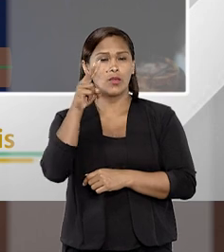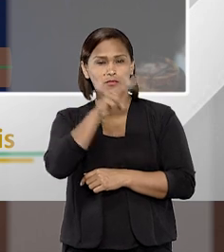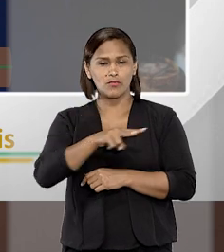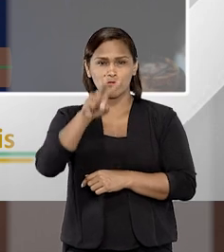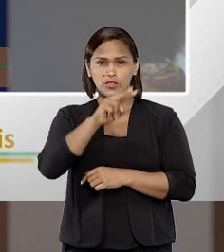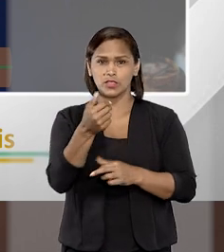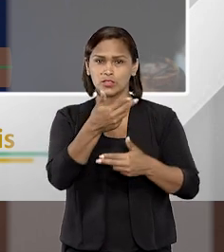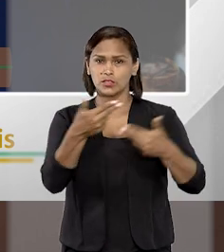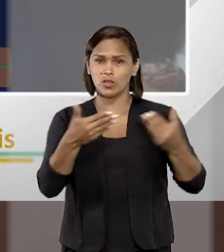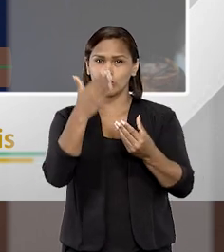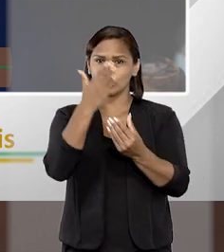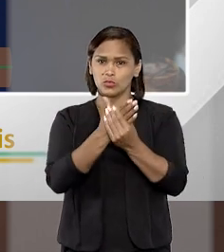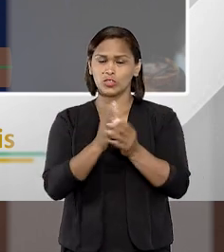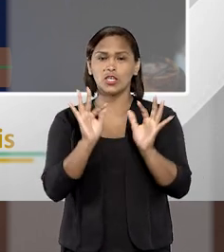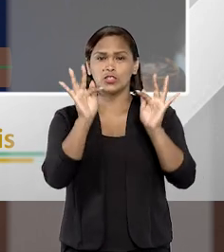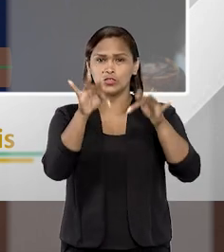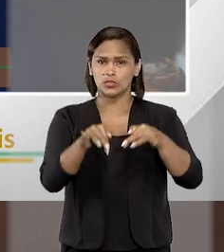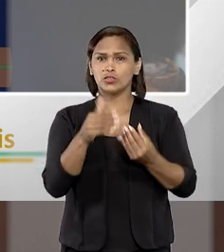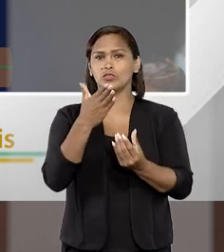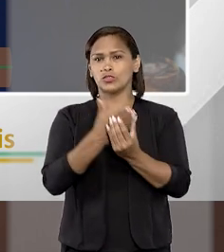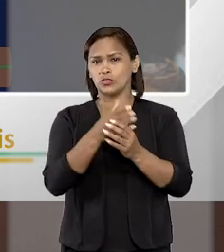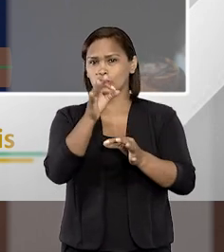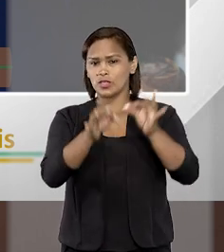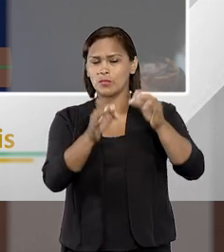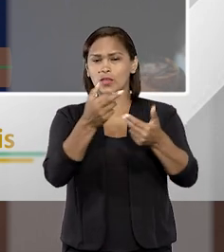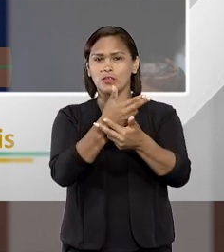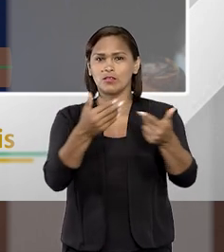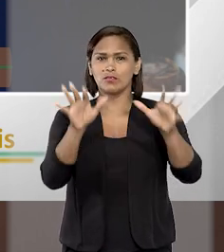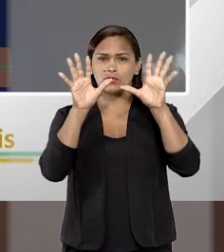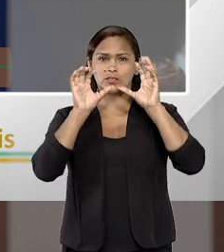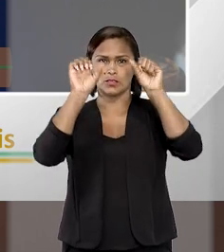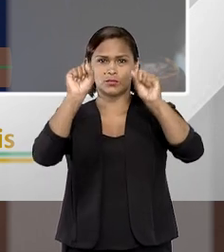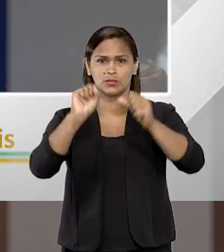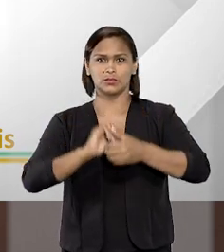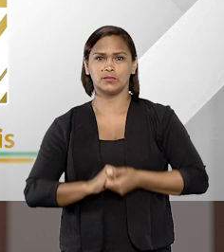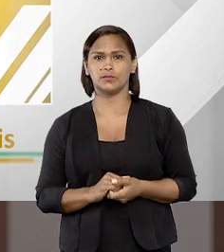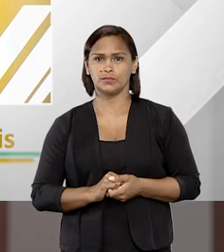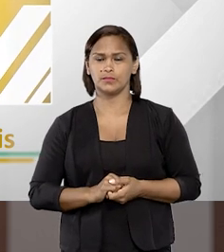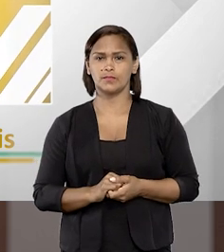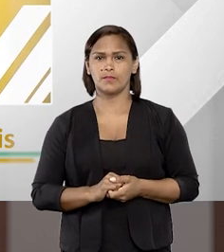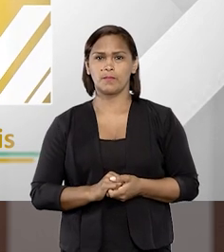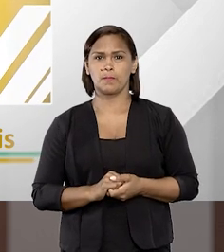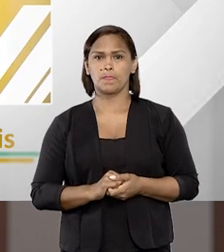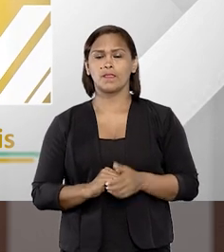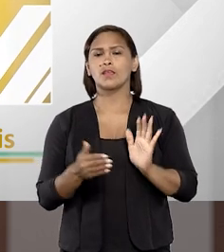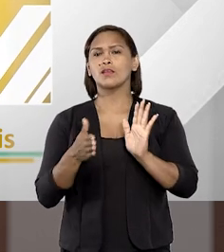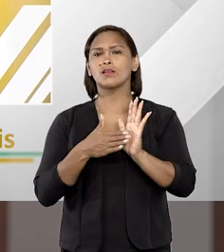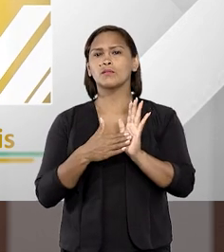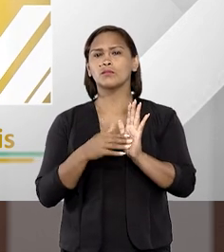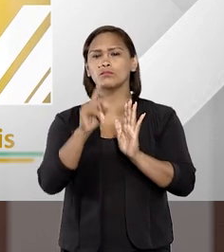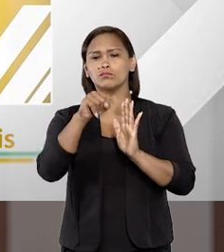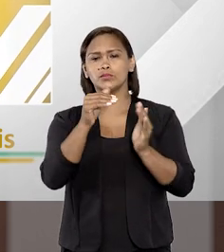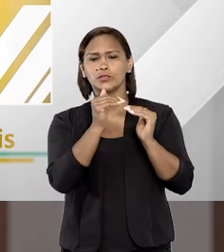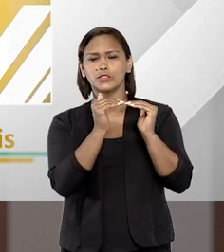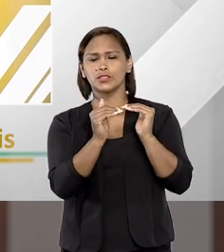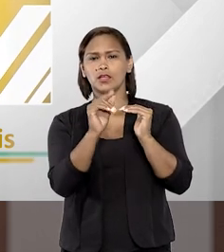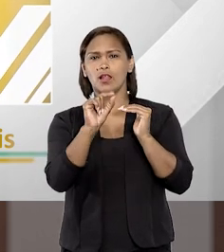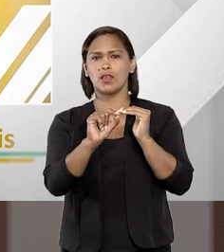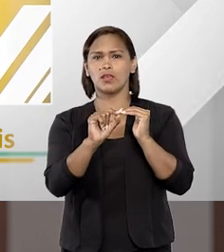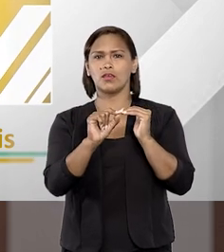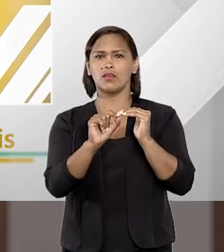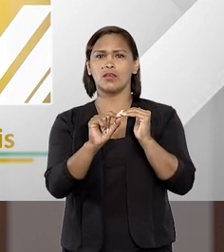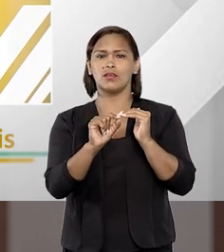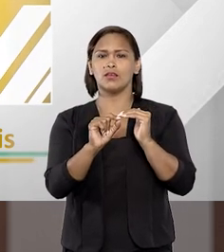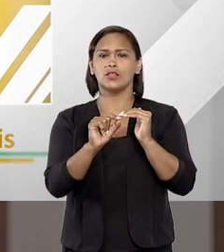situações Já objeto de julgamento em vários tribunais E a propósito ainda na linha desse